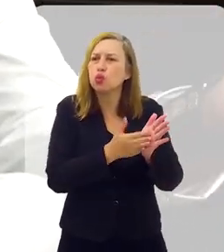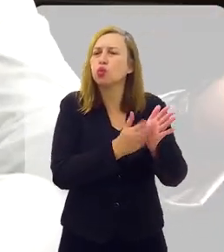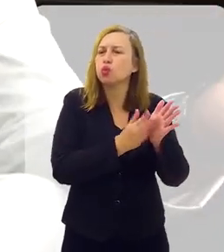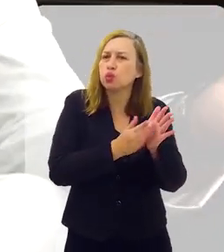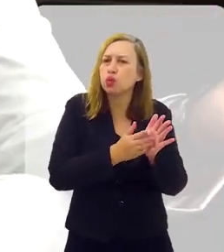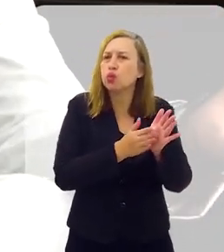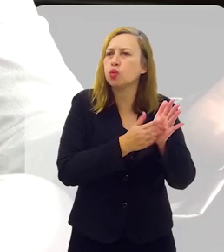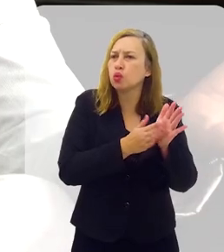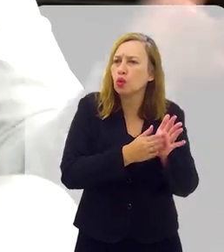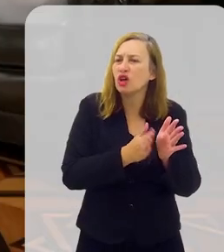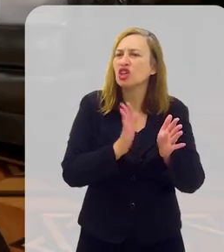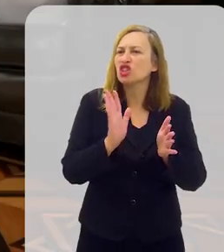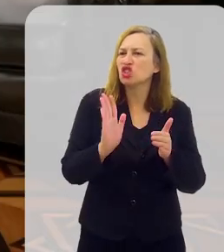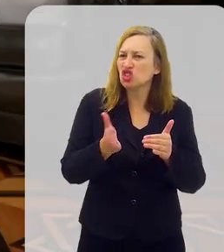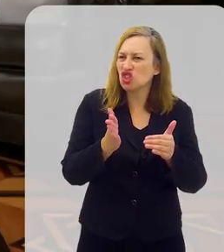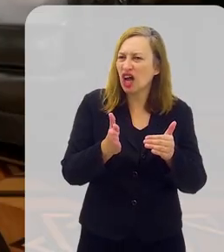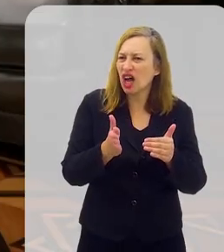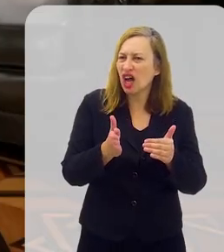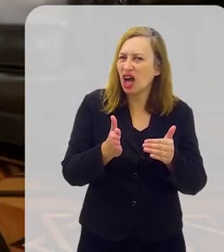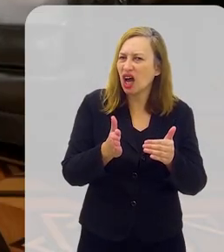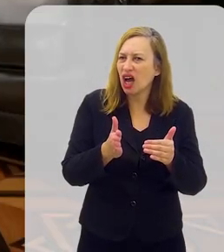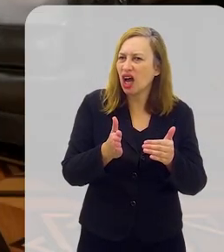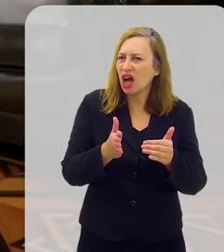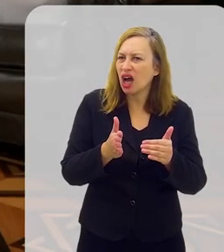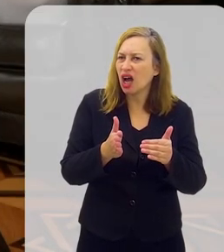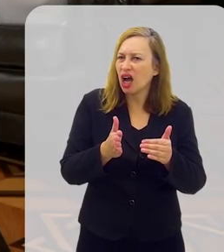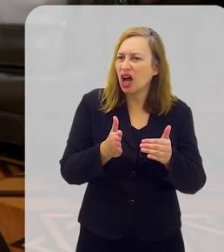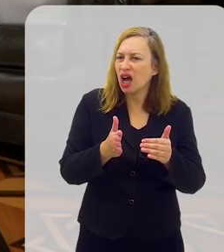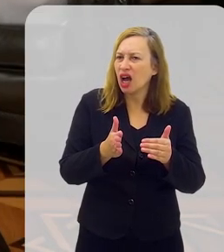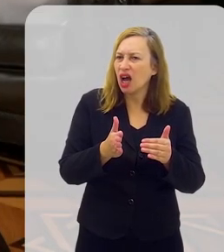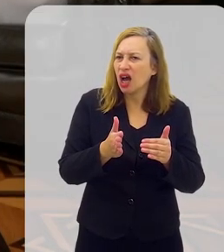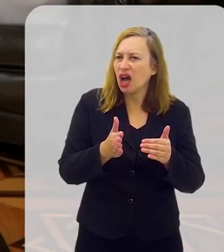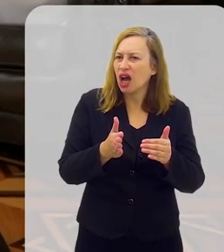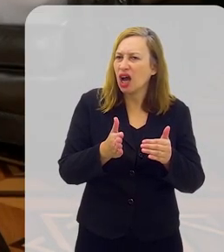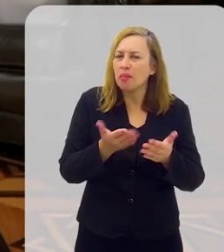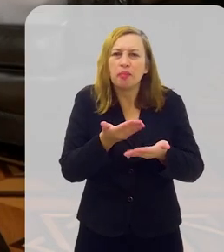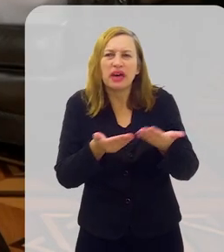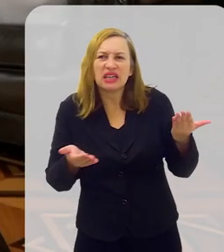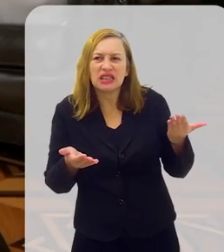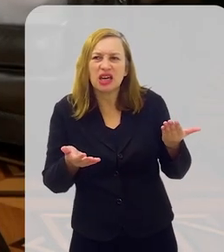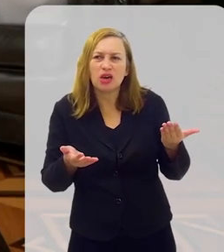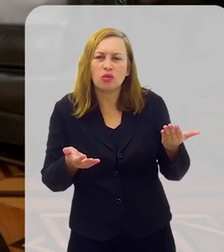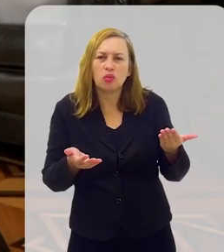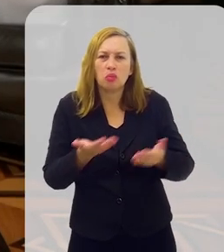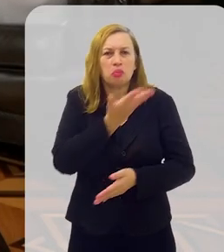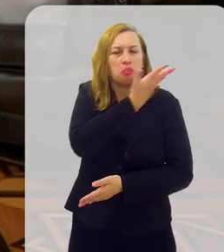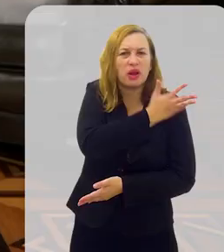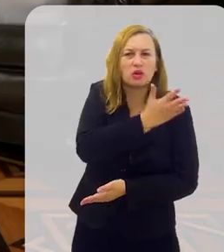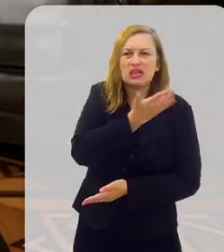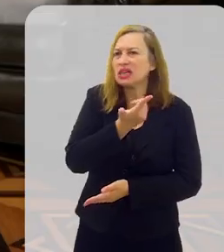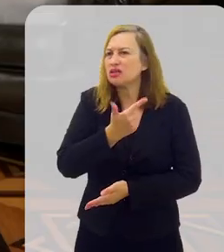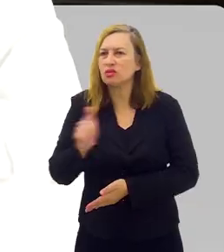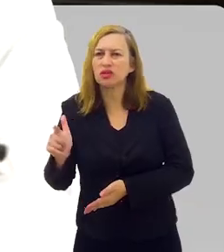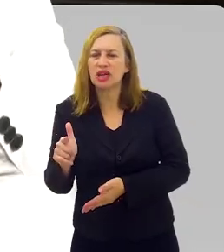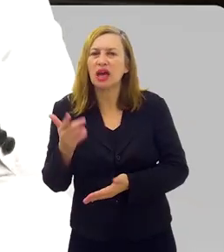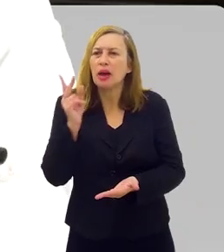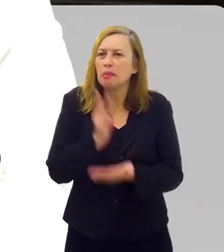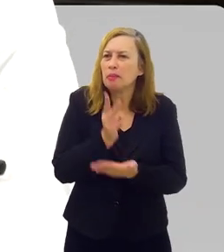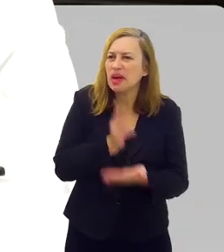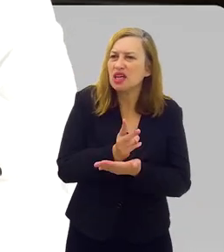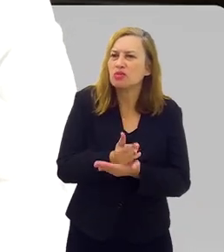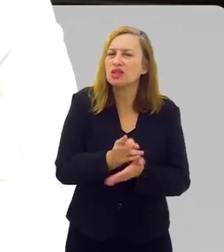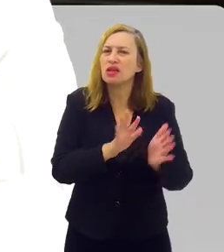um dos grandes compositores. Agora, a música, o pagode, o samba, já atropelou,